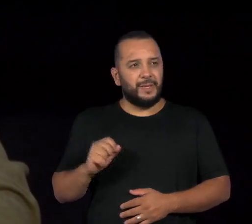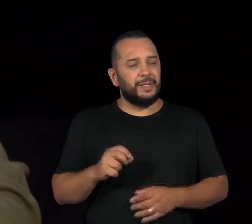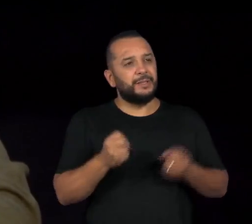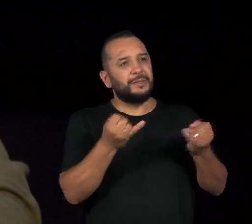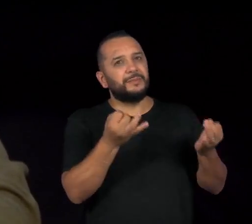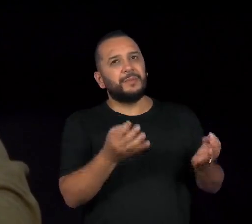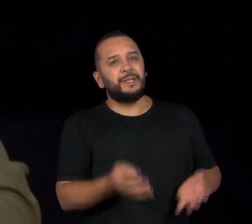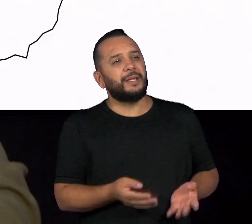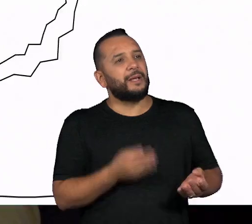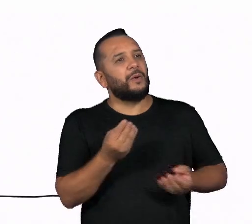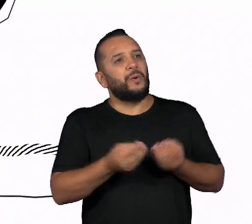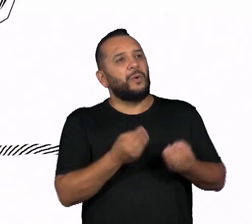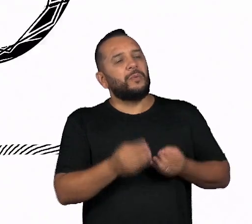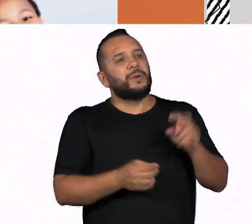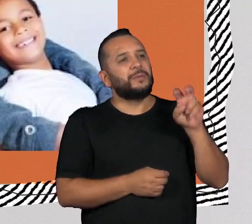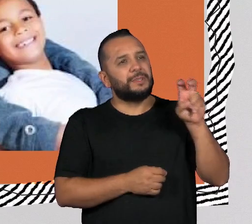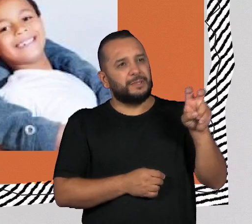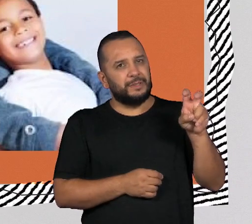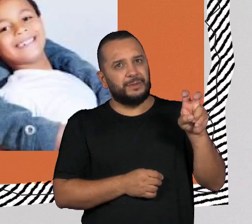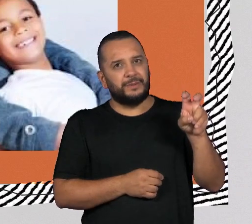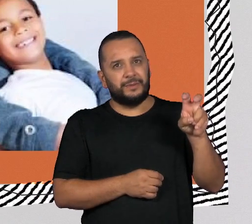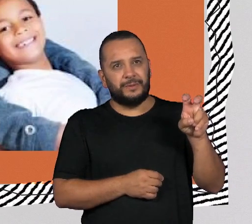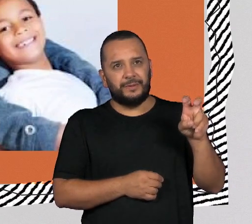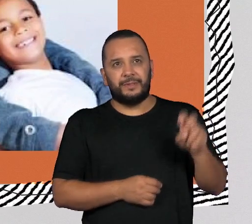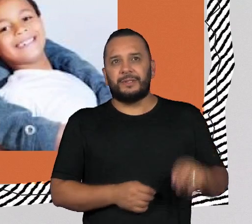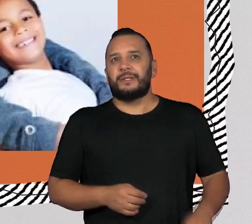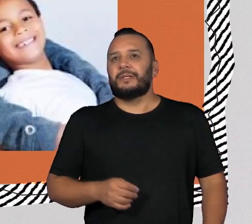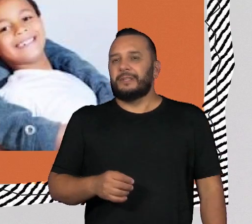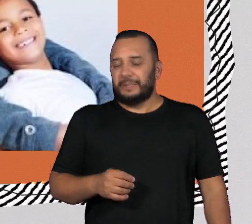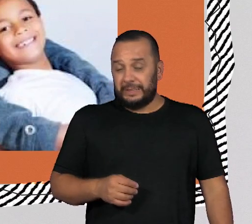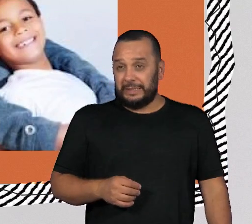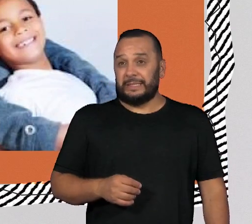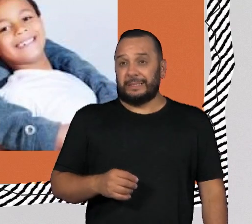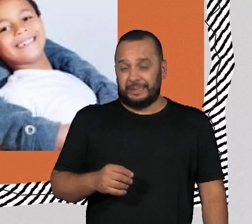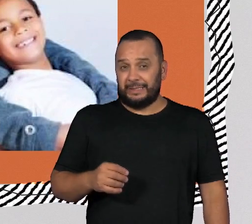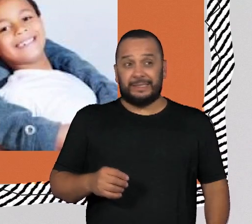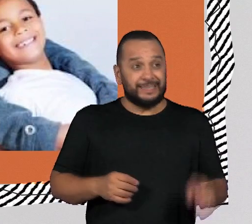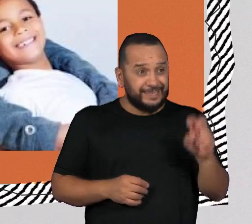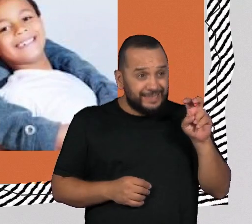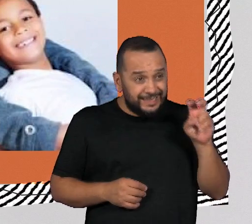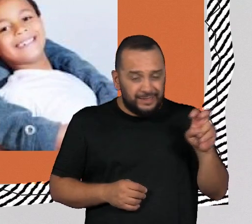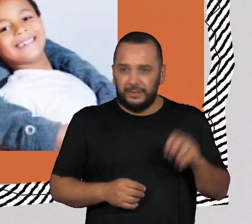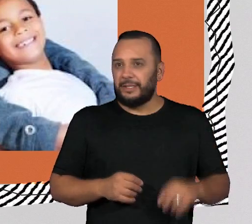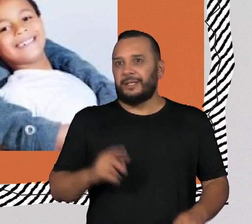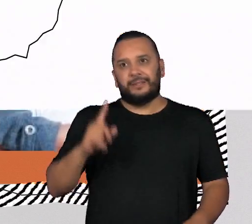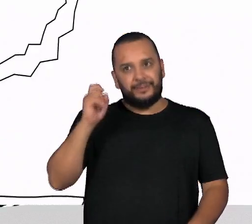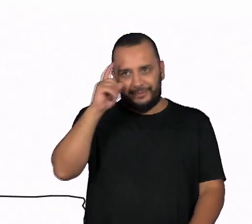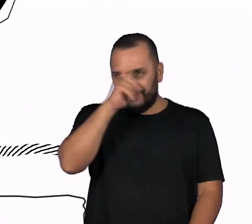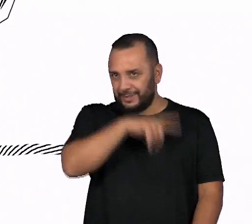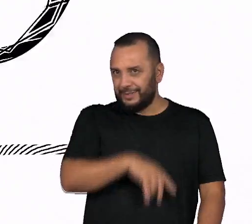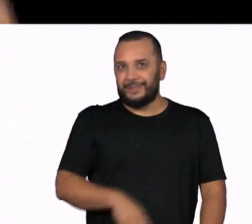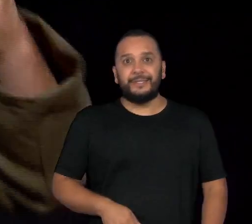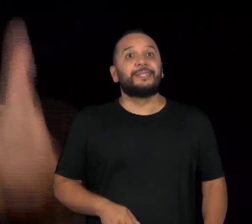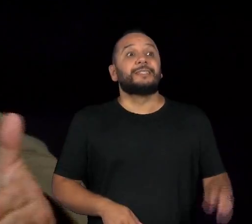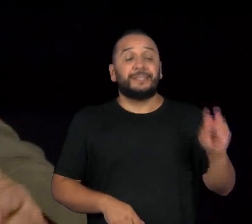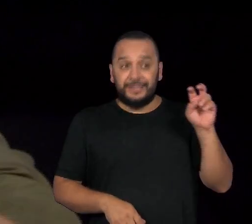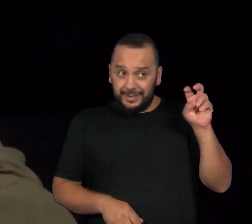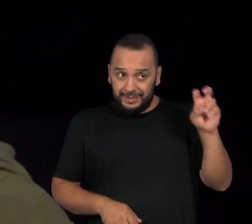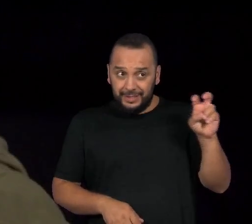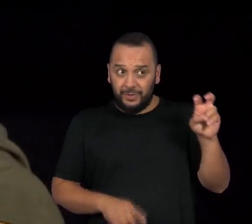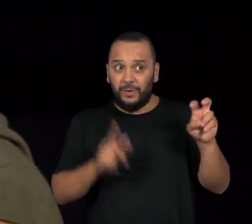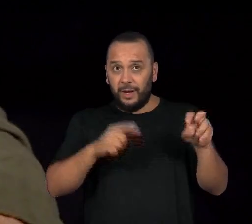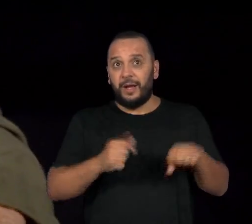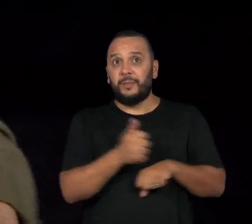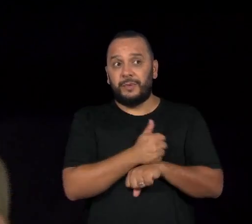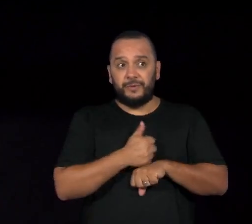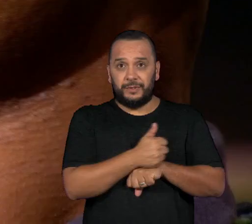do quinteto. Porque terríveis. 5 é um número... Terríveis. 5 é um número para